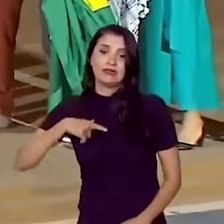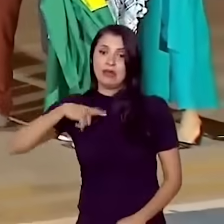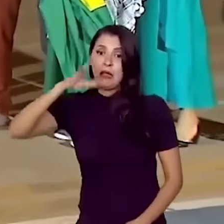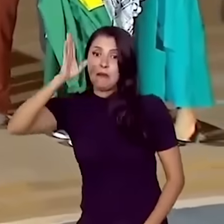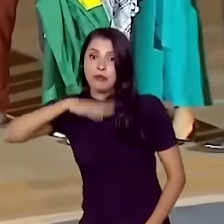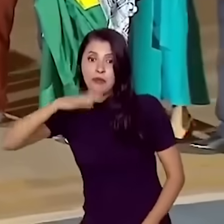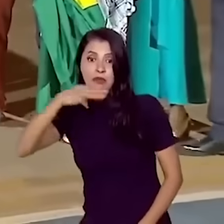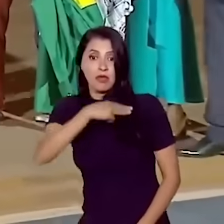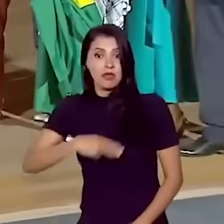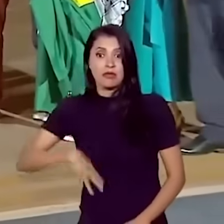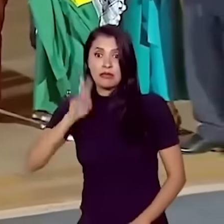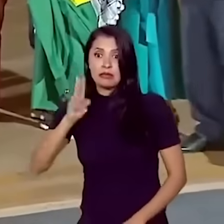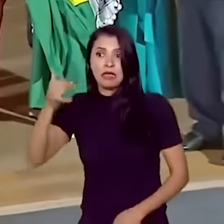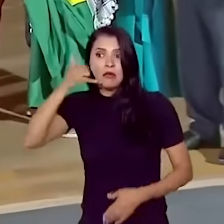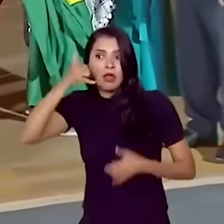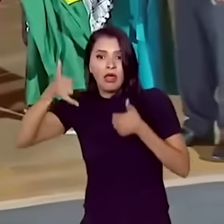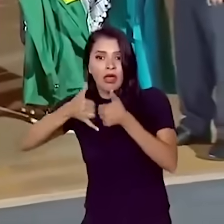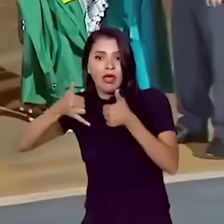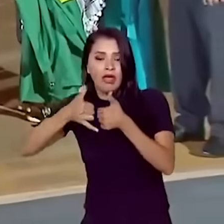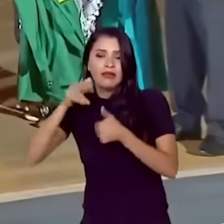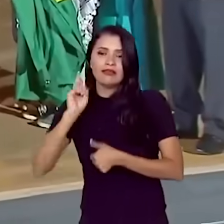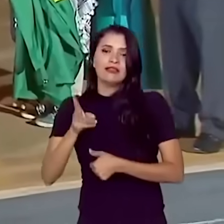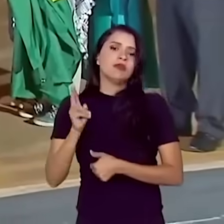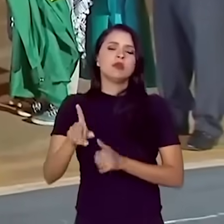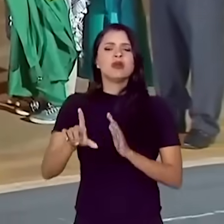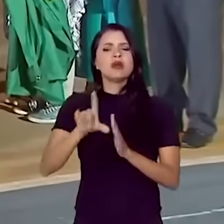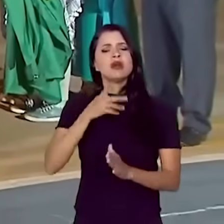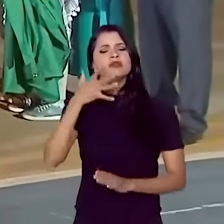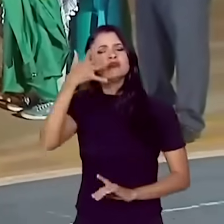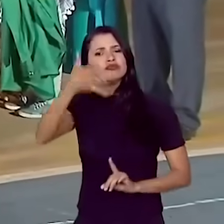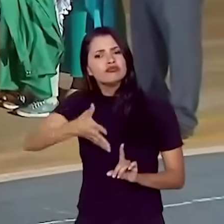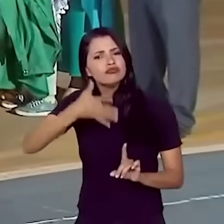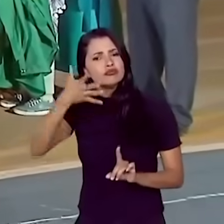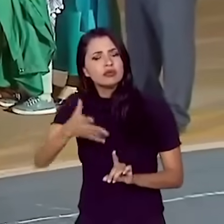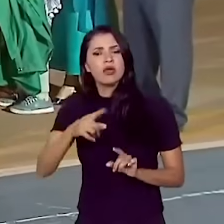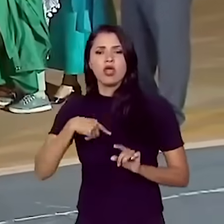dia. E eu, antes de dizer algumas palavras, eu queria...